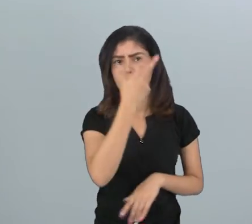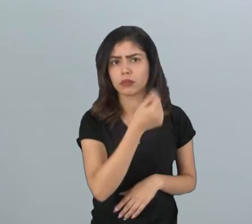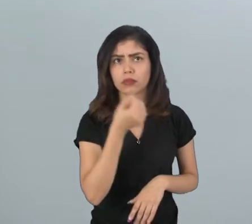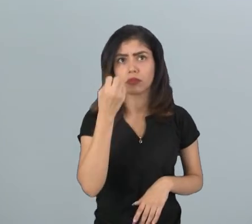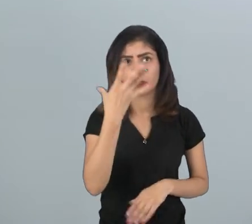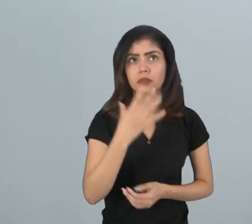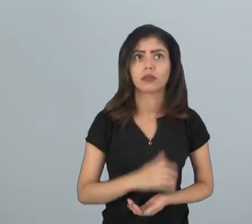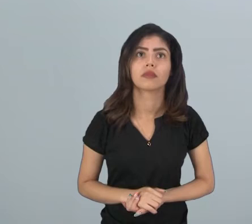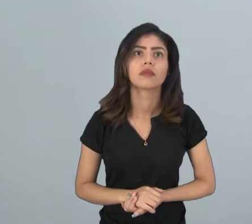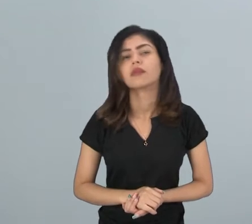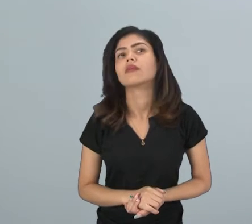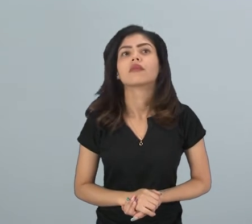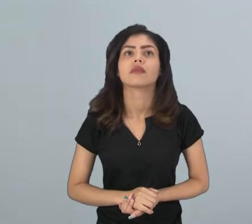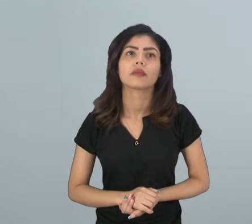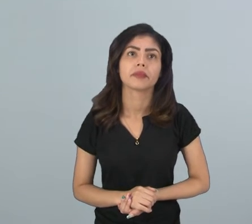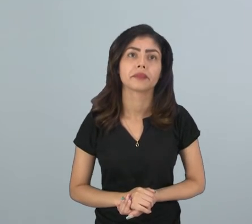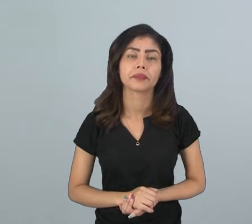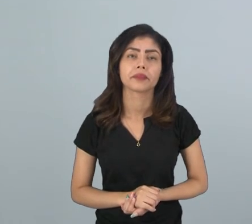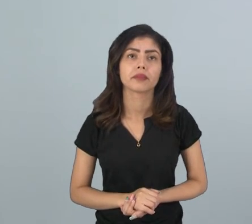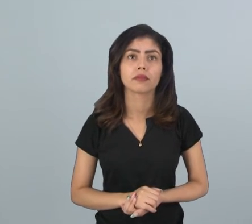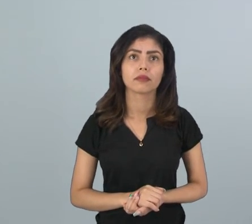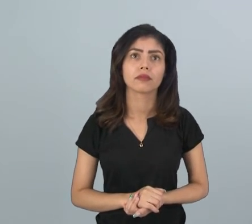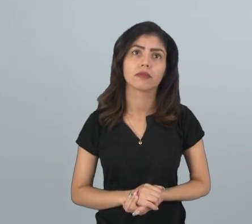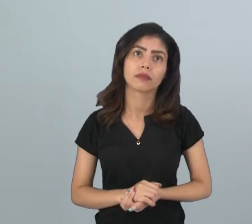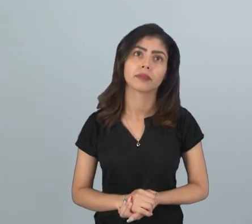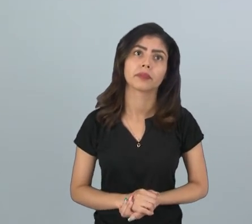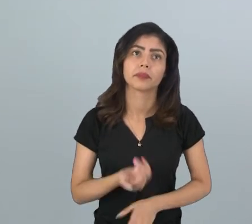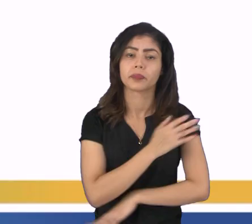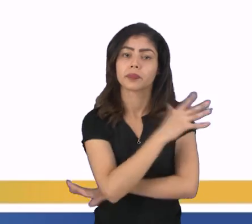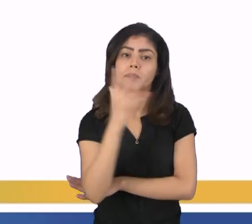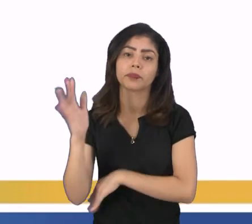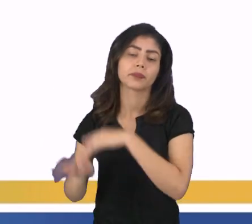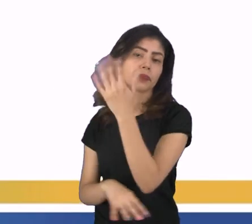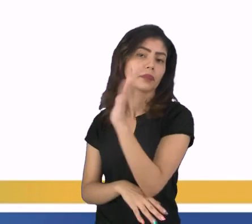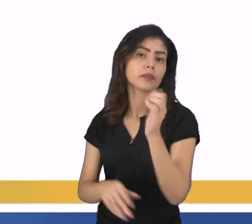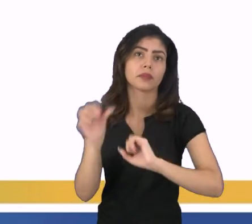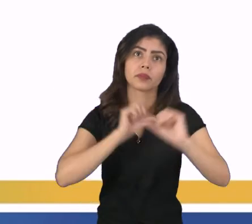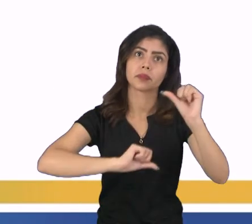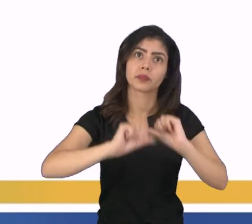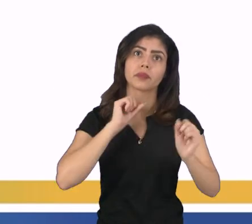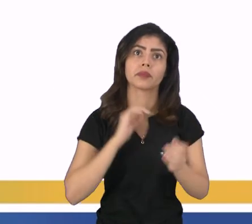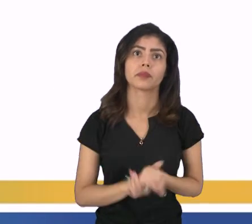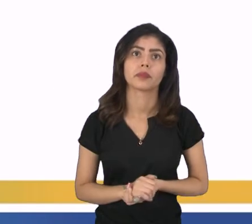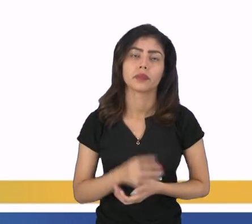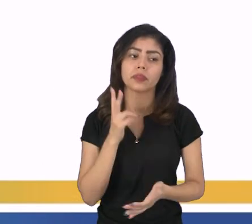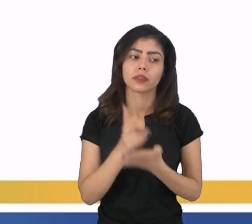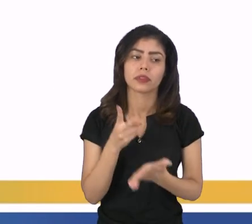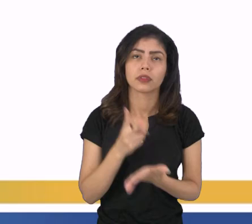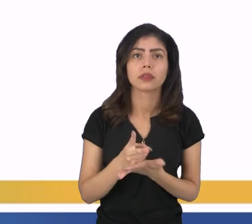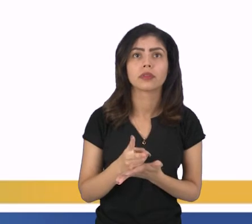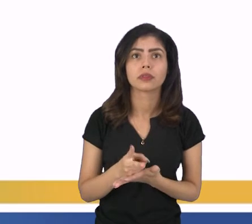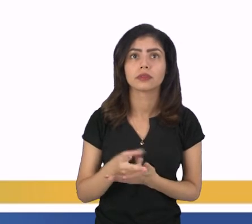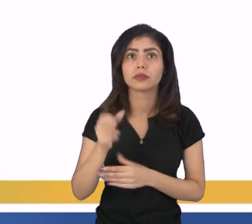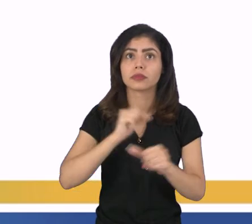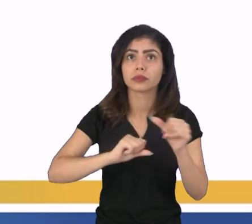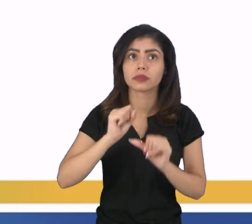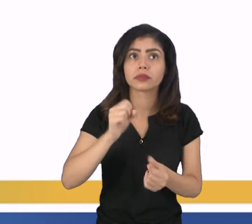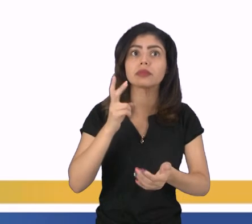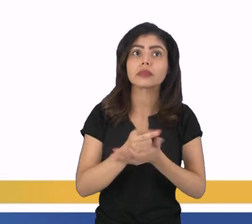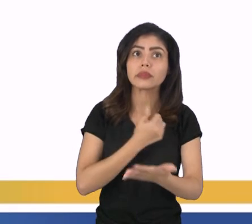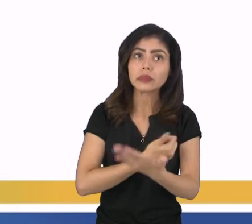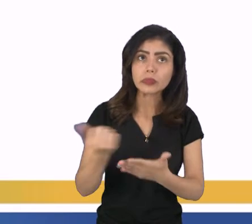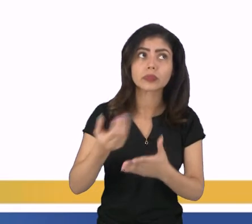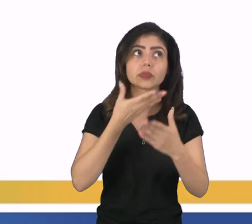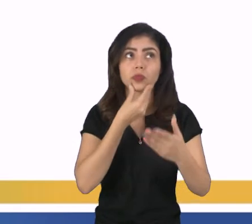para fotografia. Então, as paisagens transformadas são transformadas pela ação do homem e